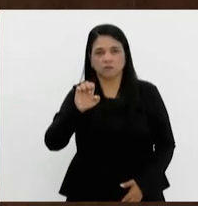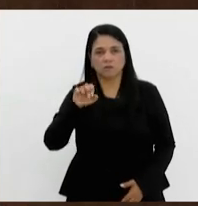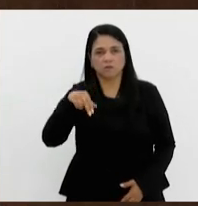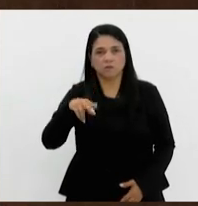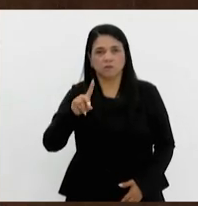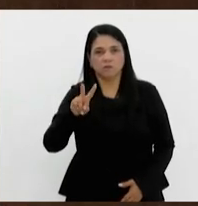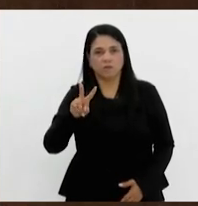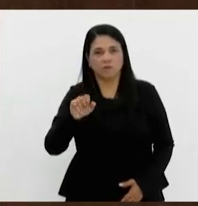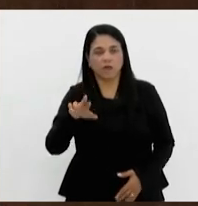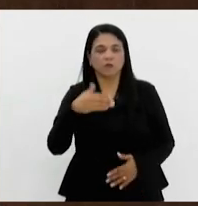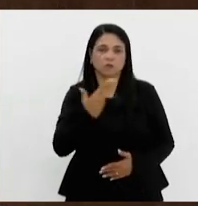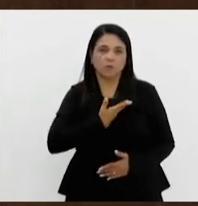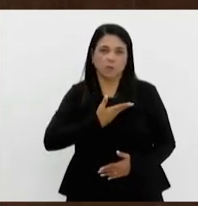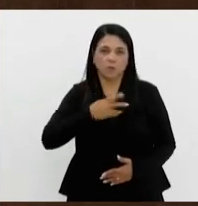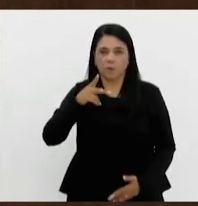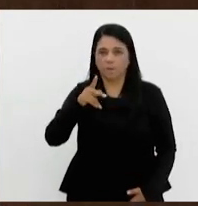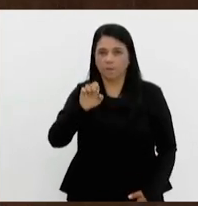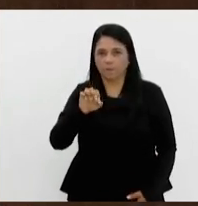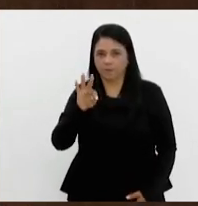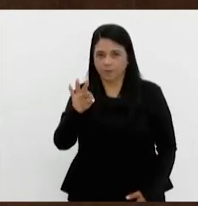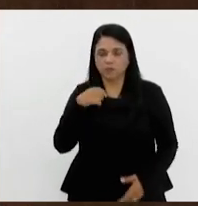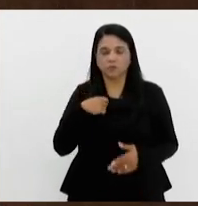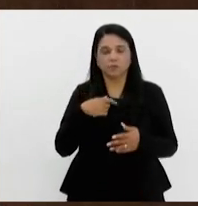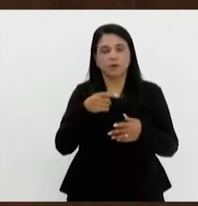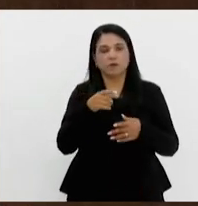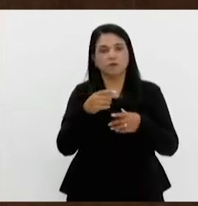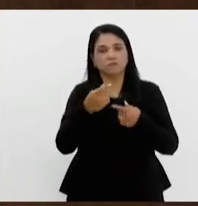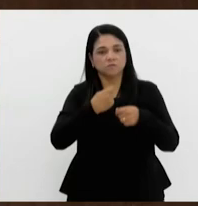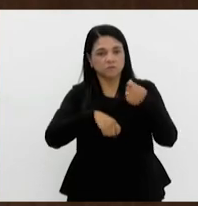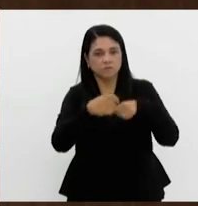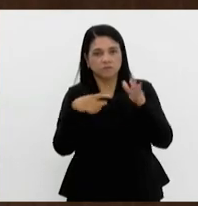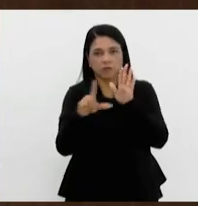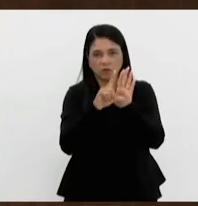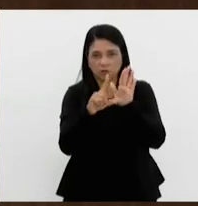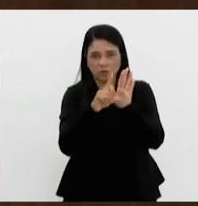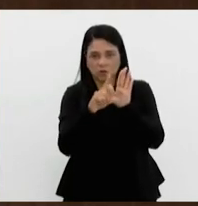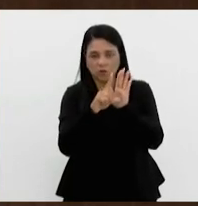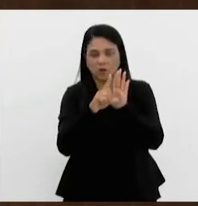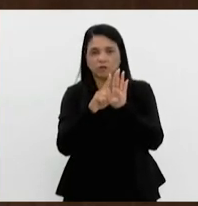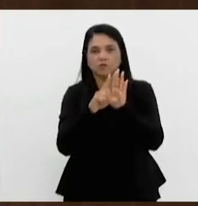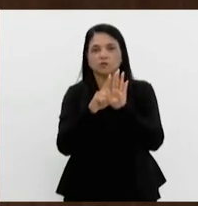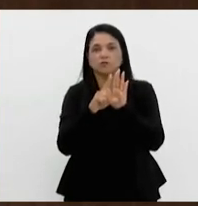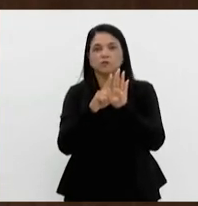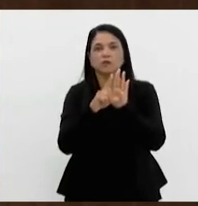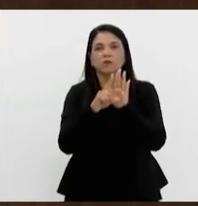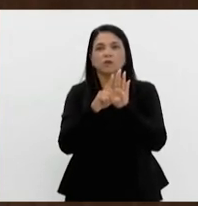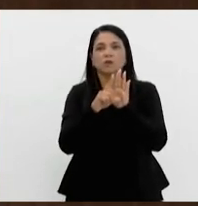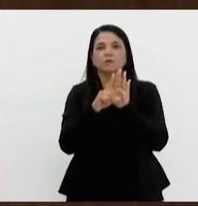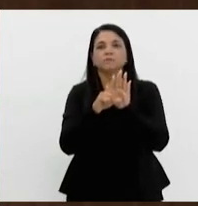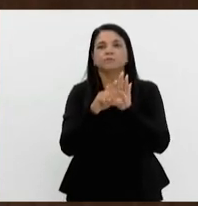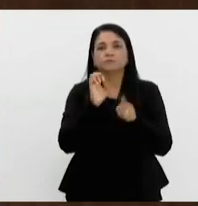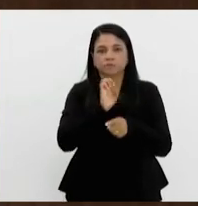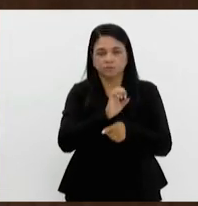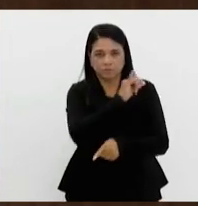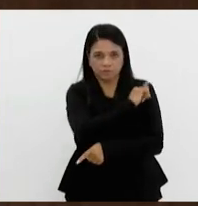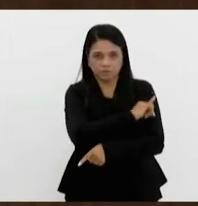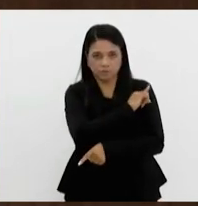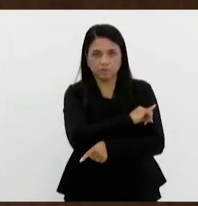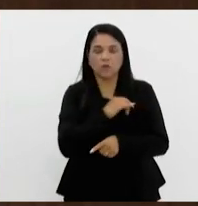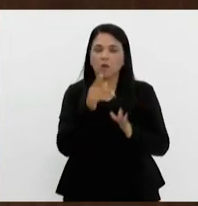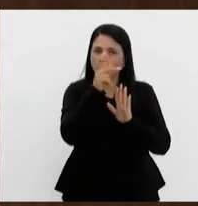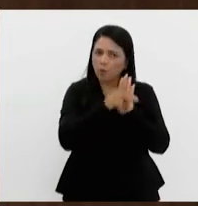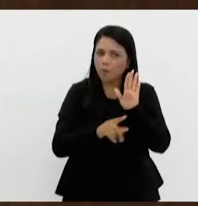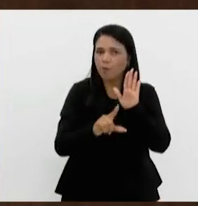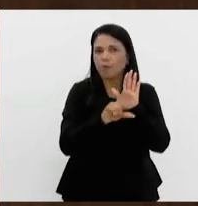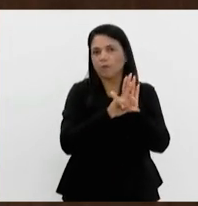Amigo do PET para estabelecimentos comerciais nas hipóteses especificadas no âmbito do Estado de Janeiro. É um projeto muito